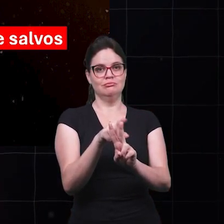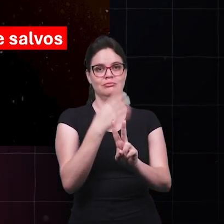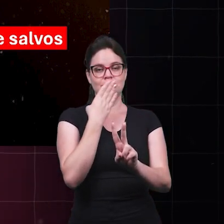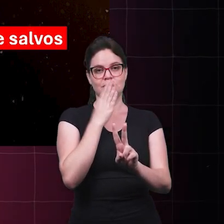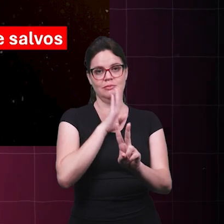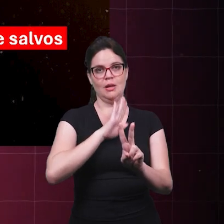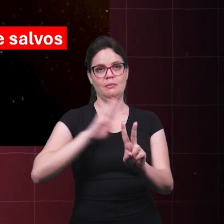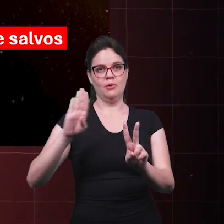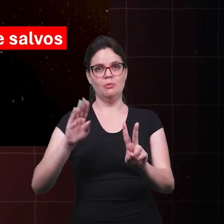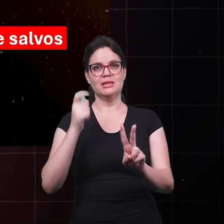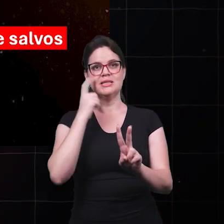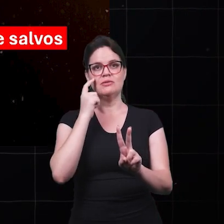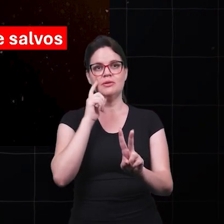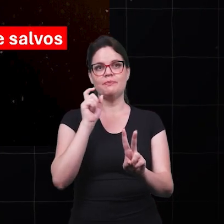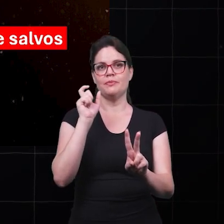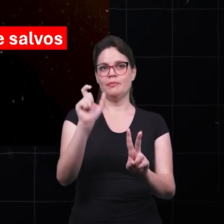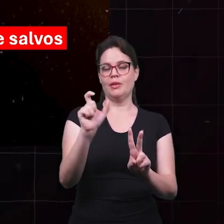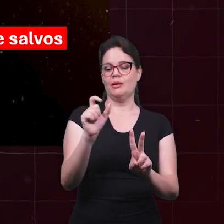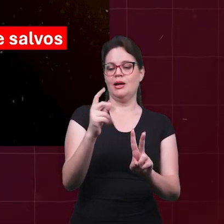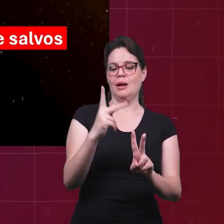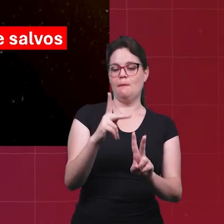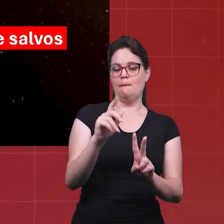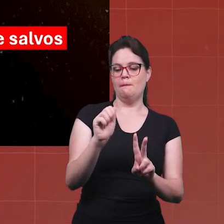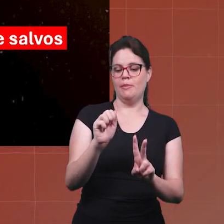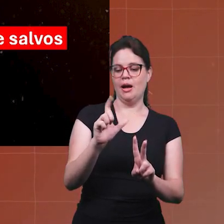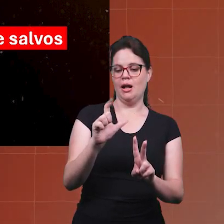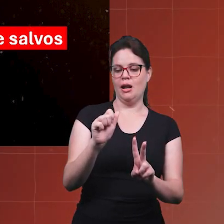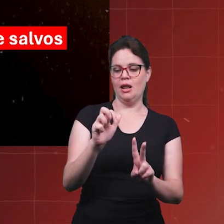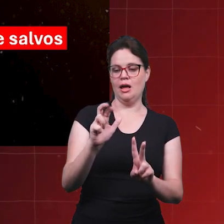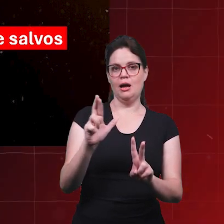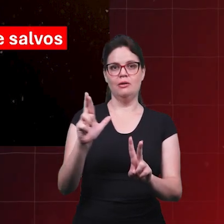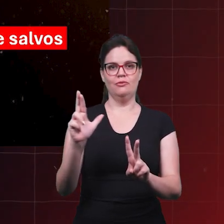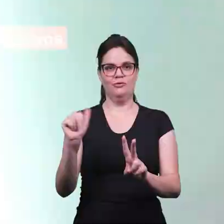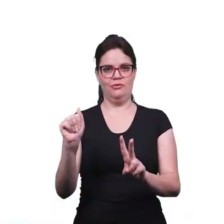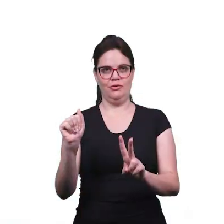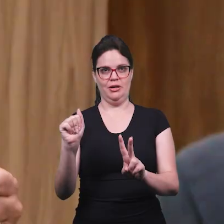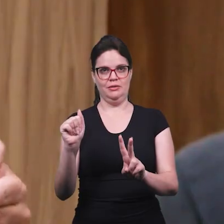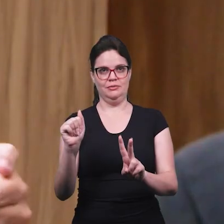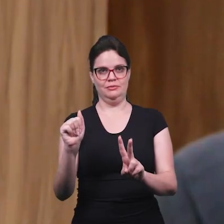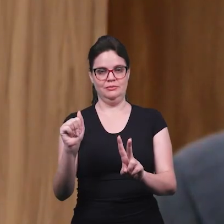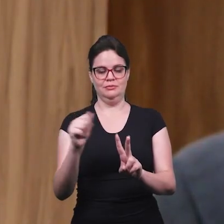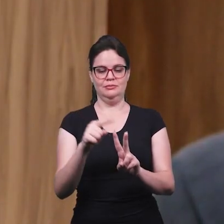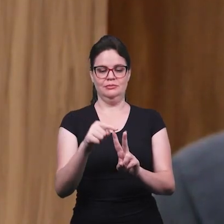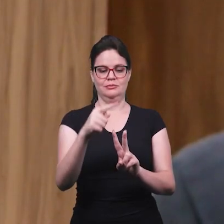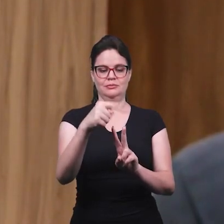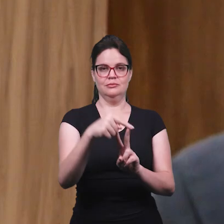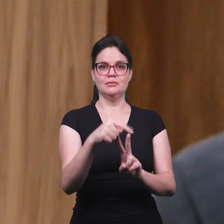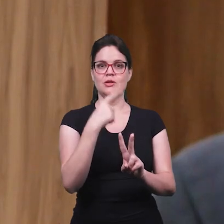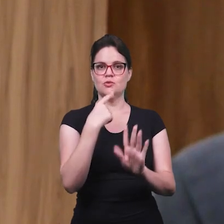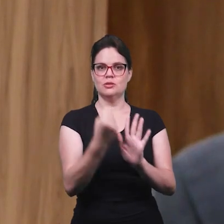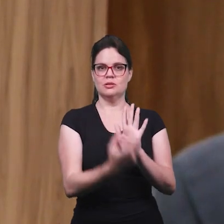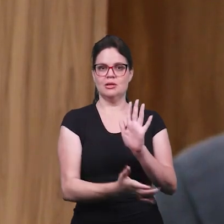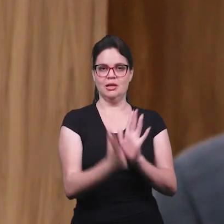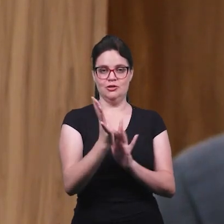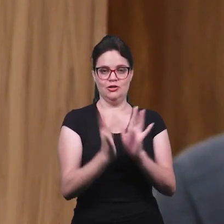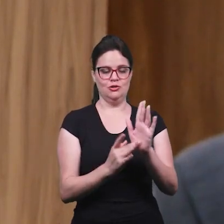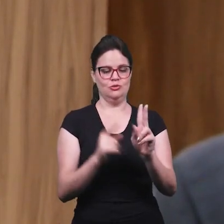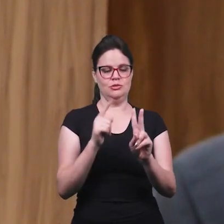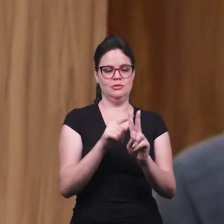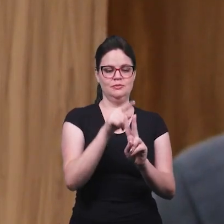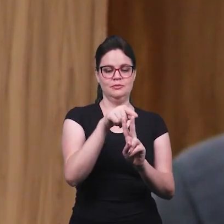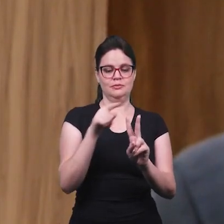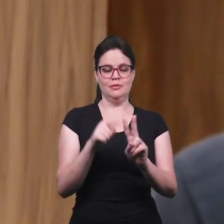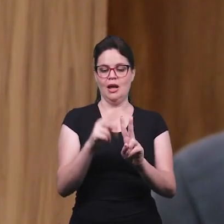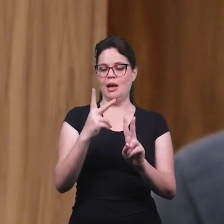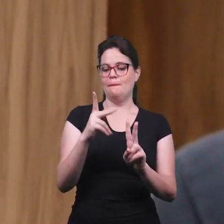dois grandes elementos ali contidos na palavra que livram a igreja da ira, o que também nos